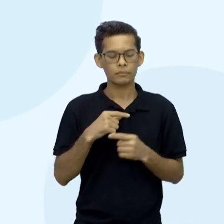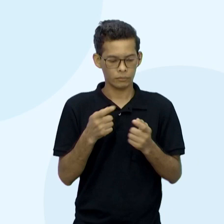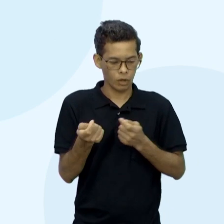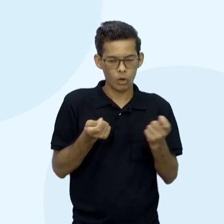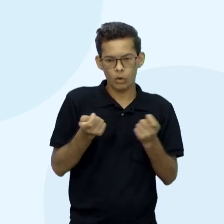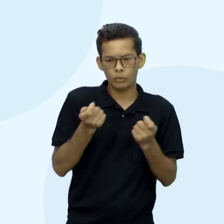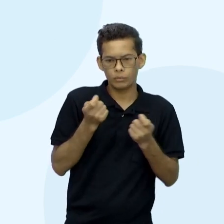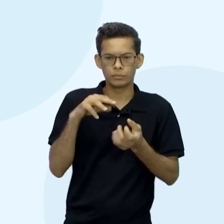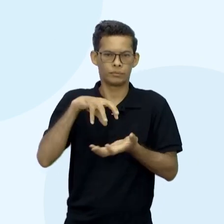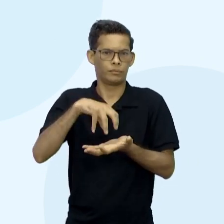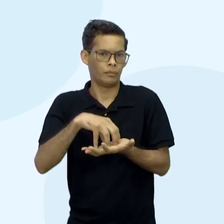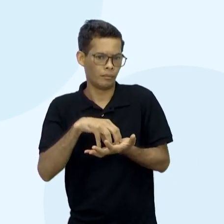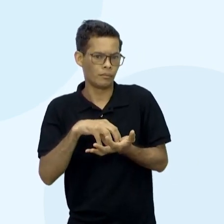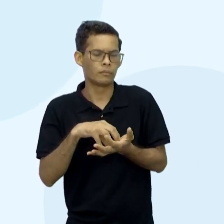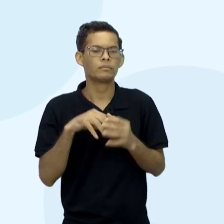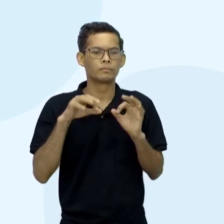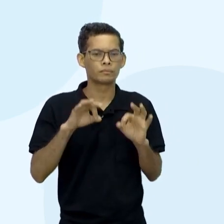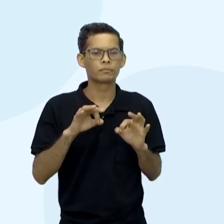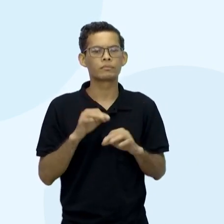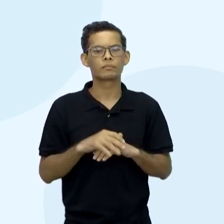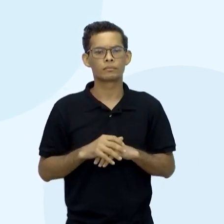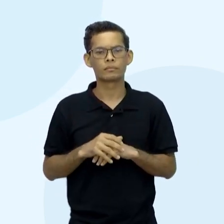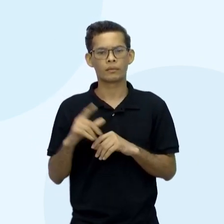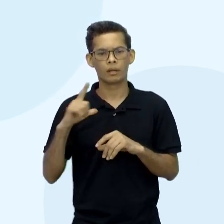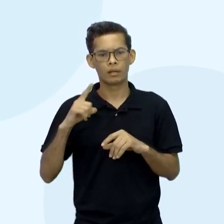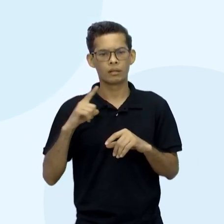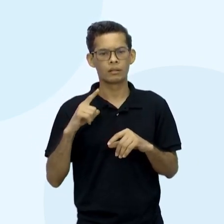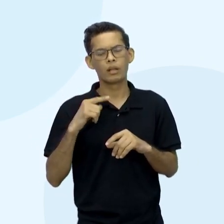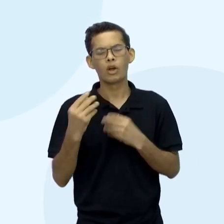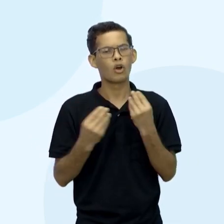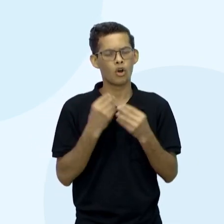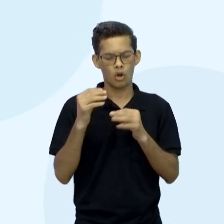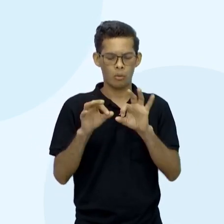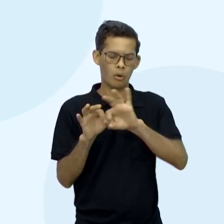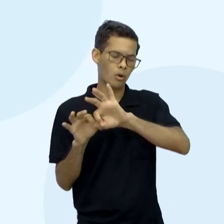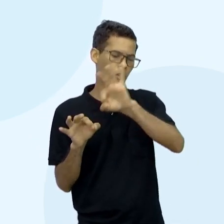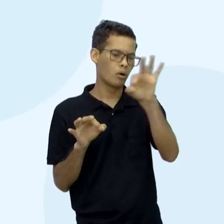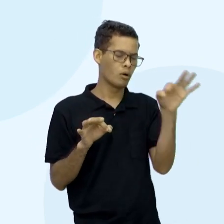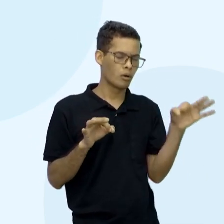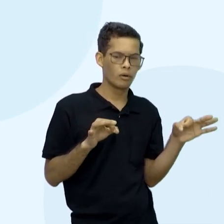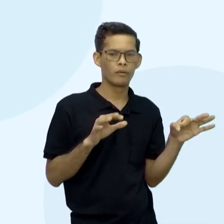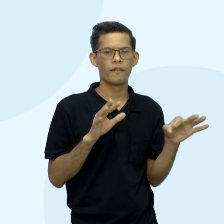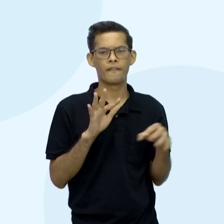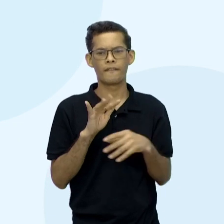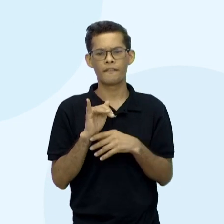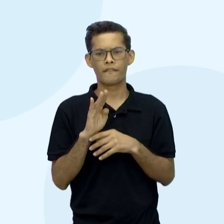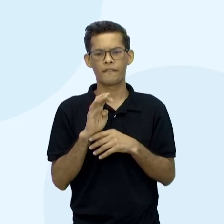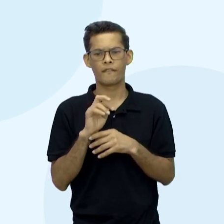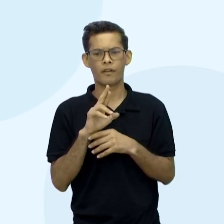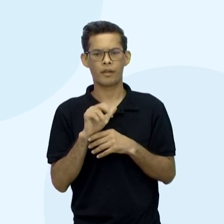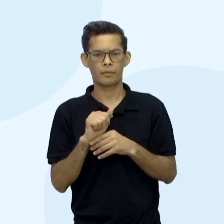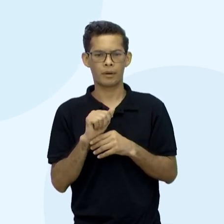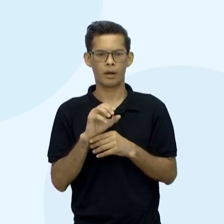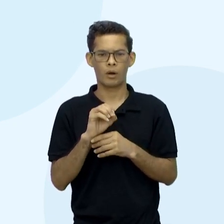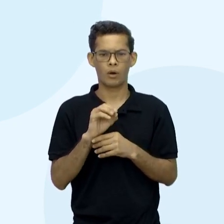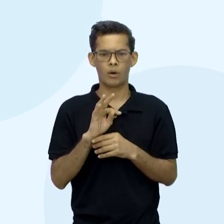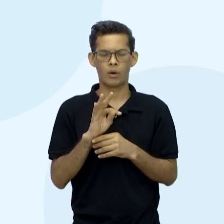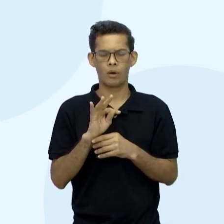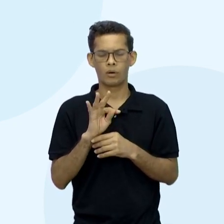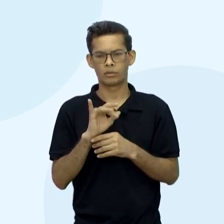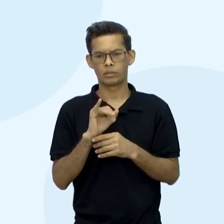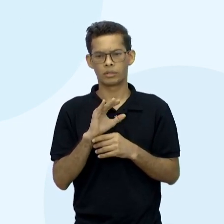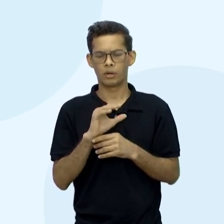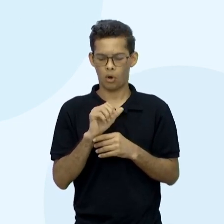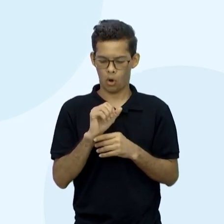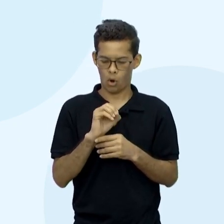central, aqui no caso, o sistema é um cabo de fibra ótica, né? Que vai para melhor transmissão de dados, né? Tá aí, ó,